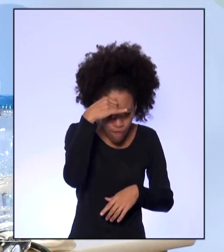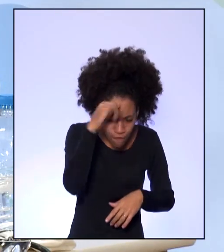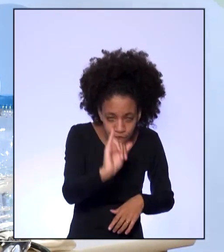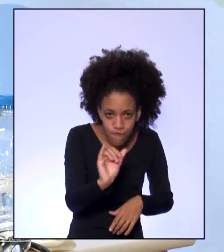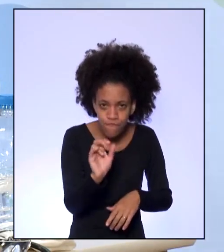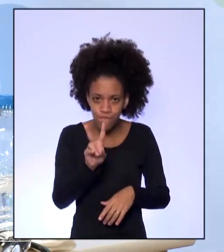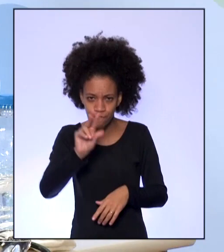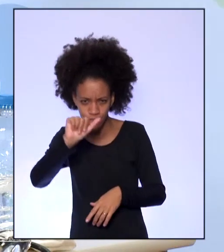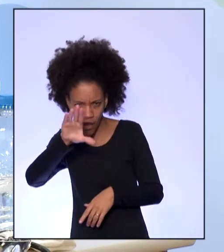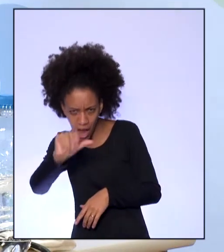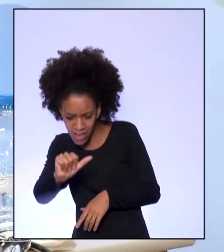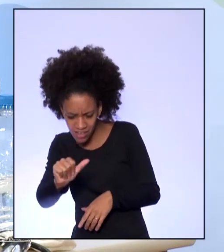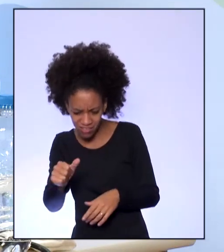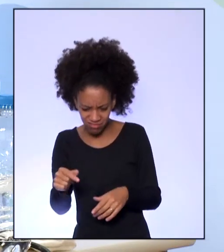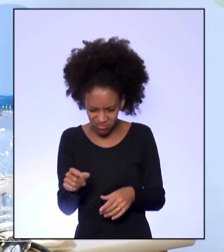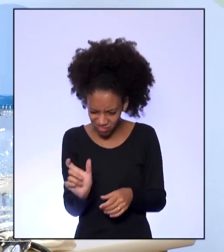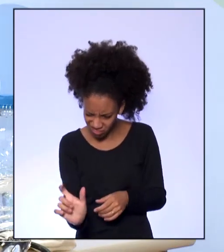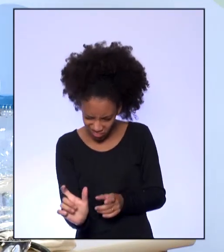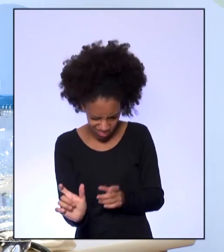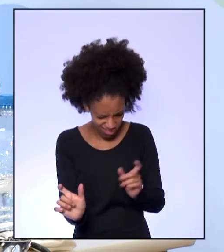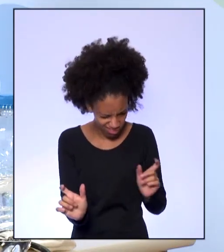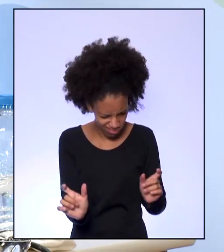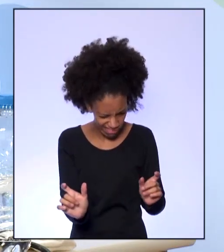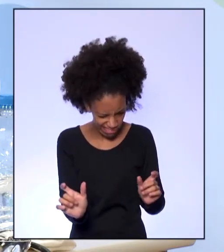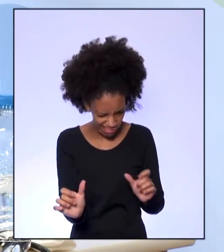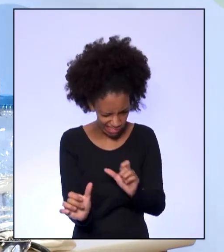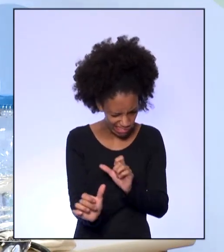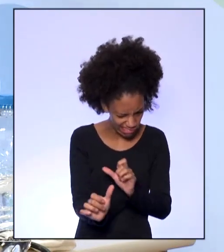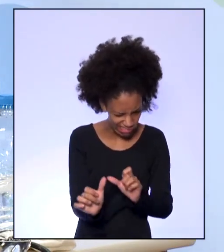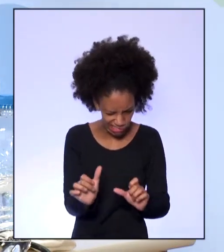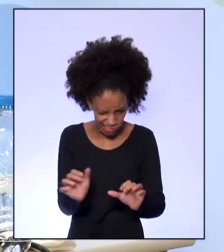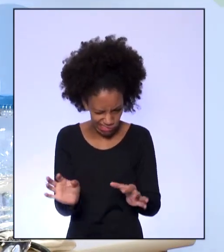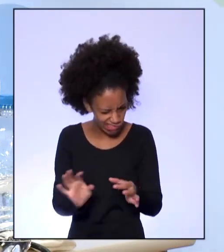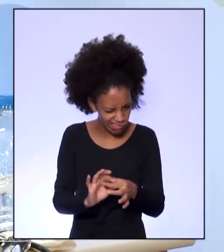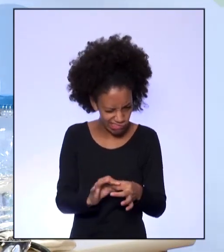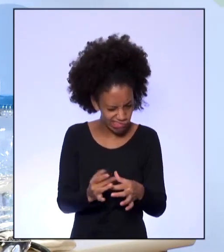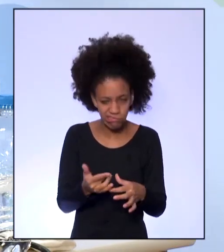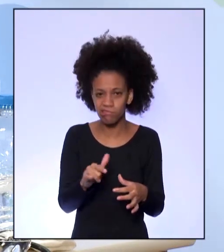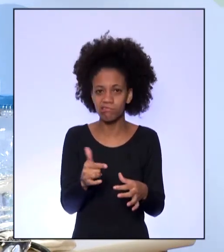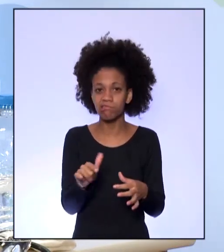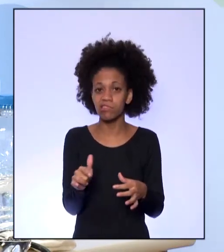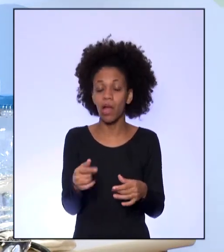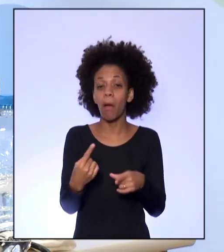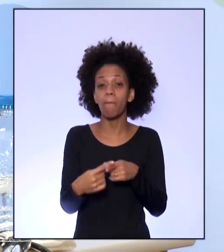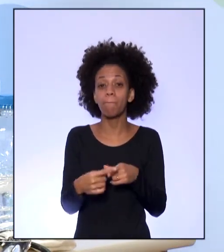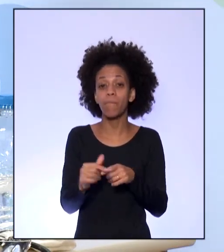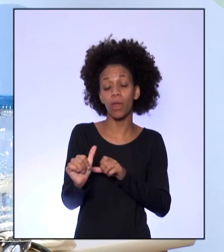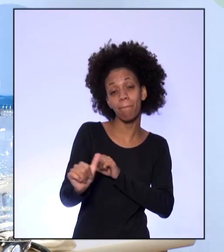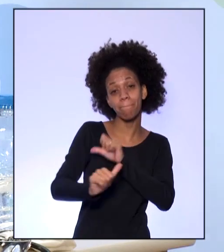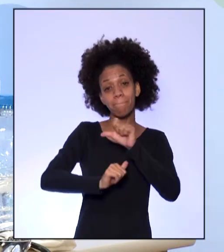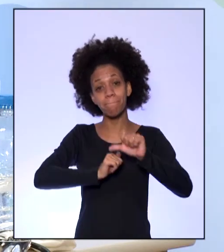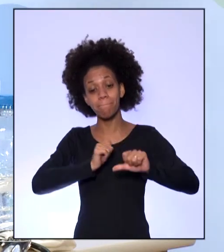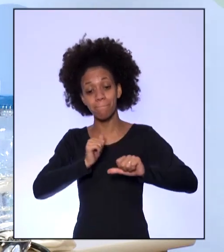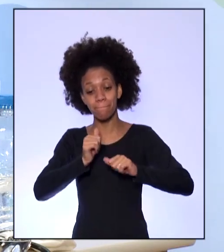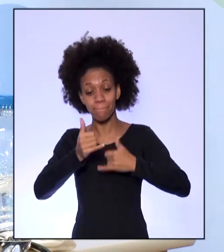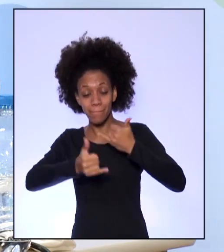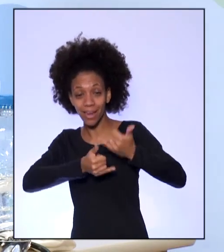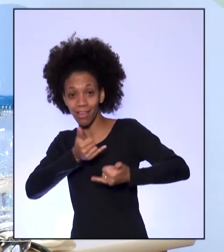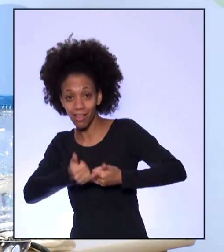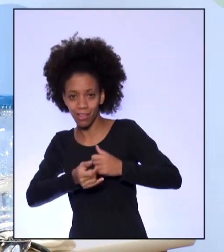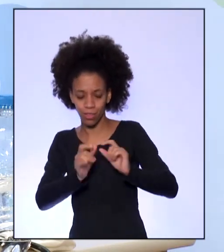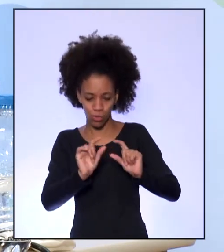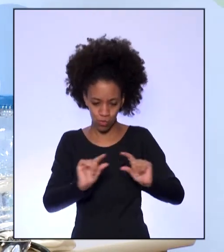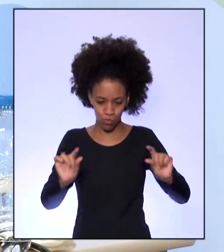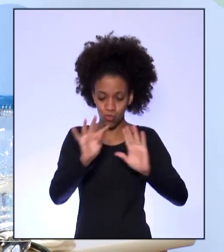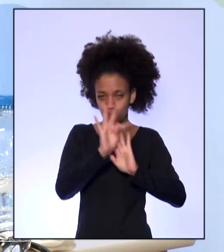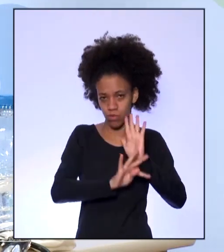escrevo foca, eu não tenho a relação ali de polissemia que está brincando ali no texto. Vaca só